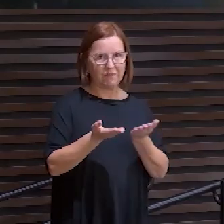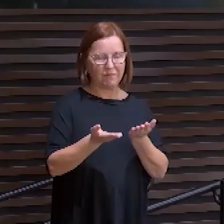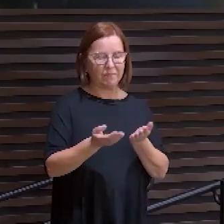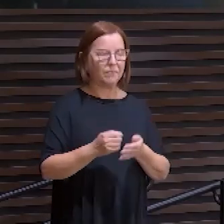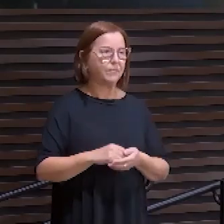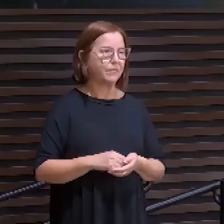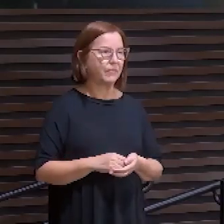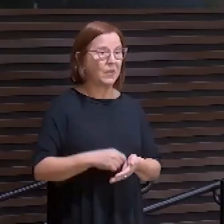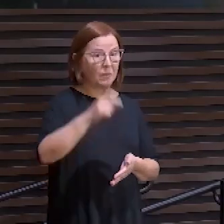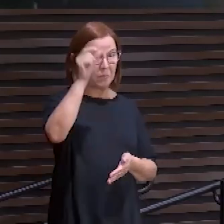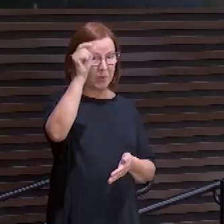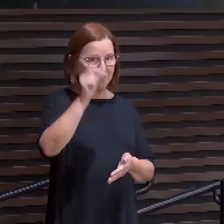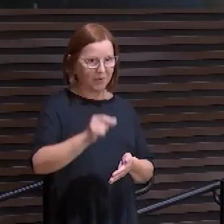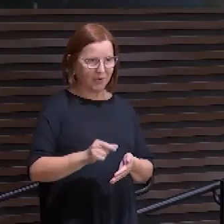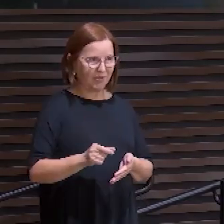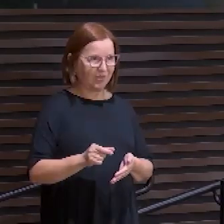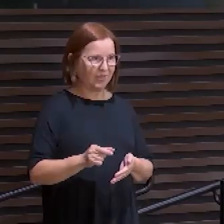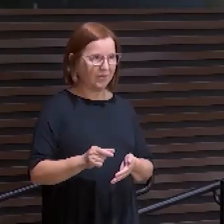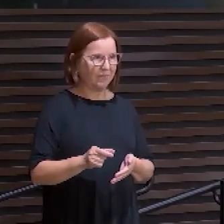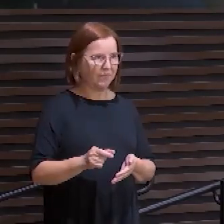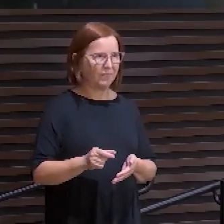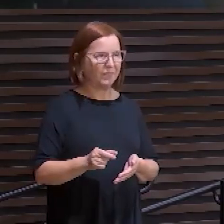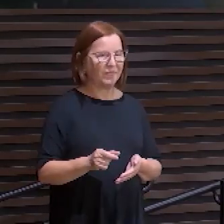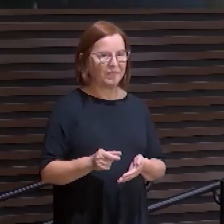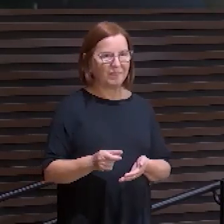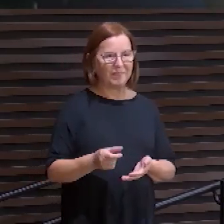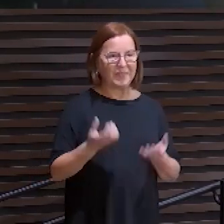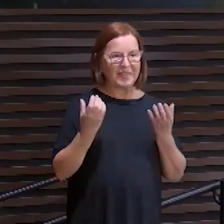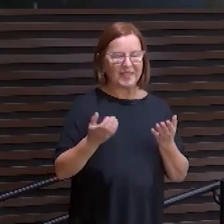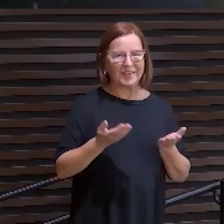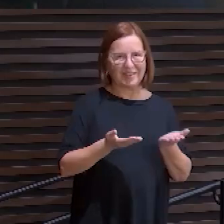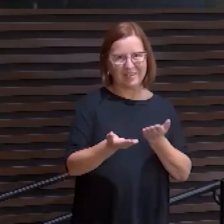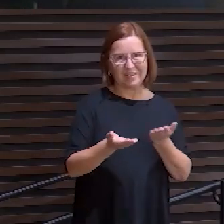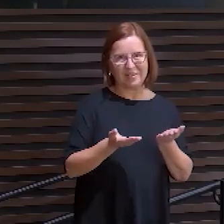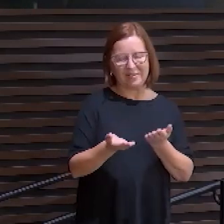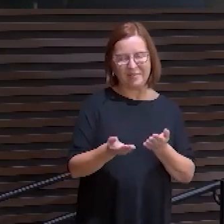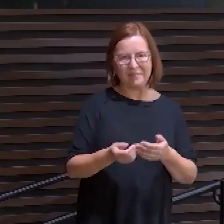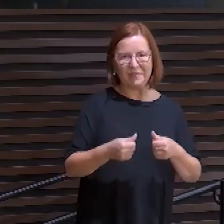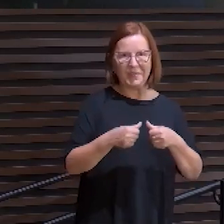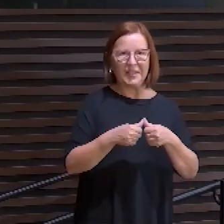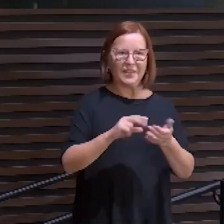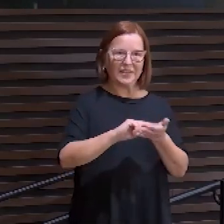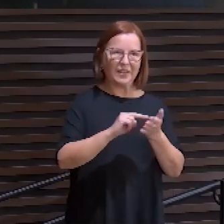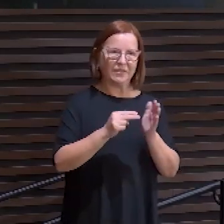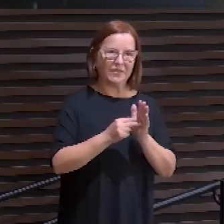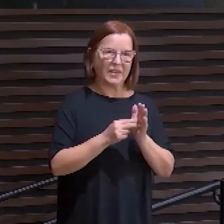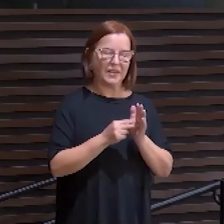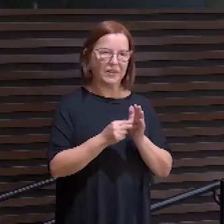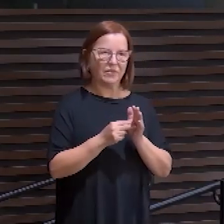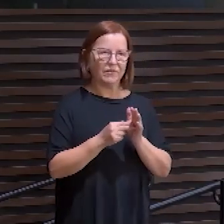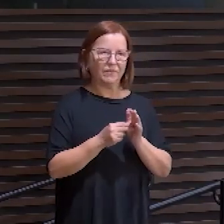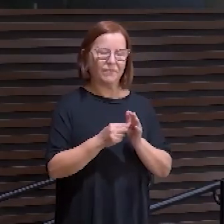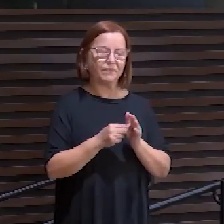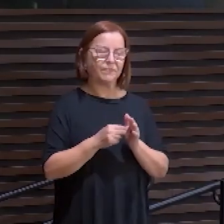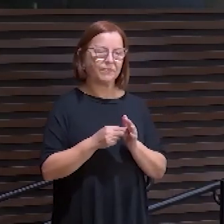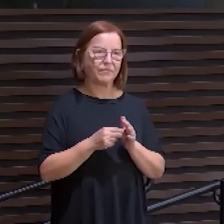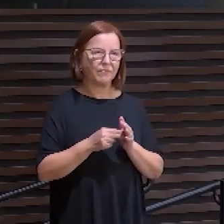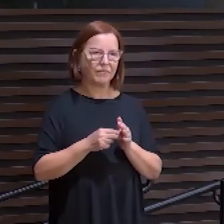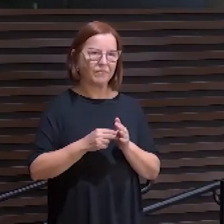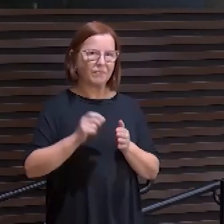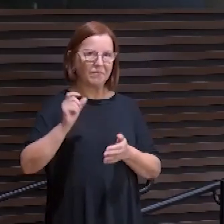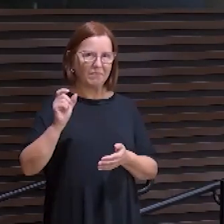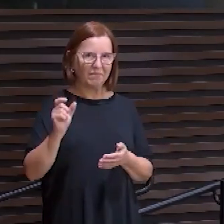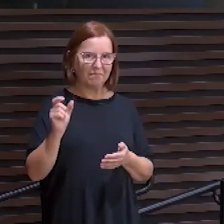Alguém que está disposto a servir. Esse é o significado etimológico do